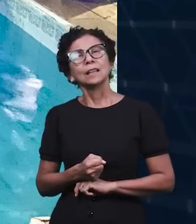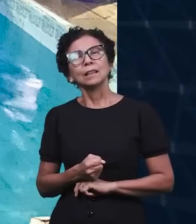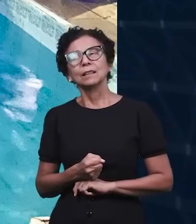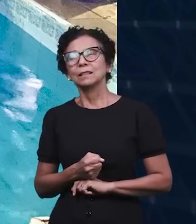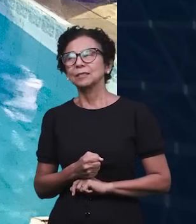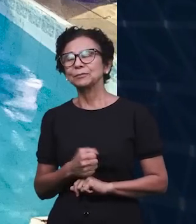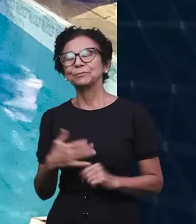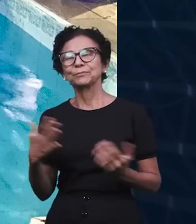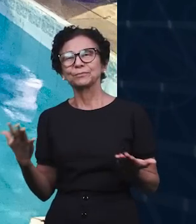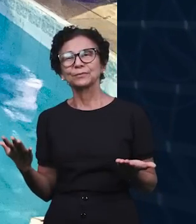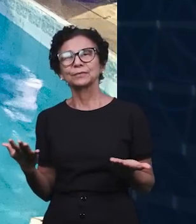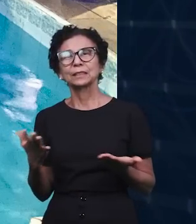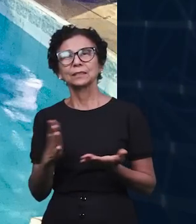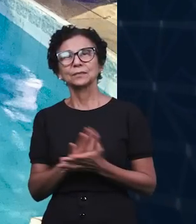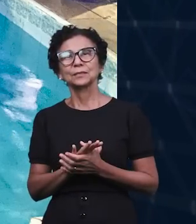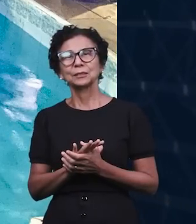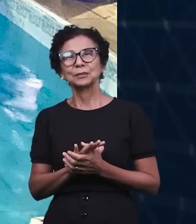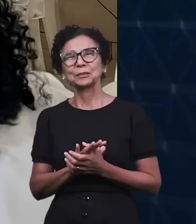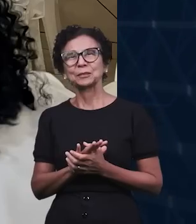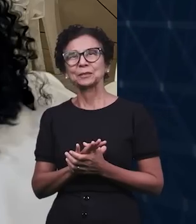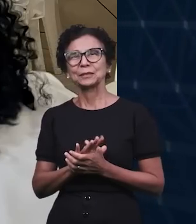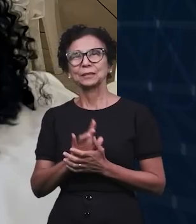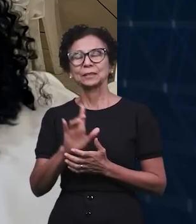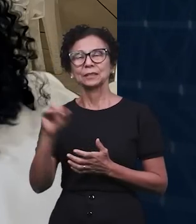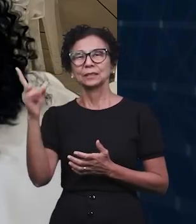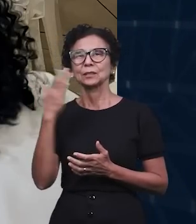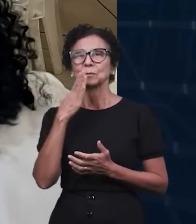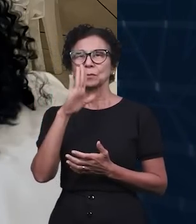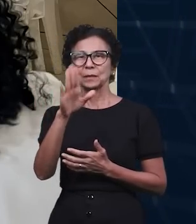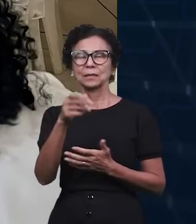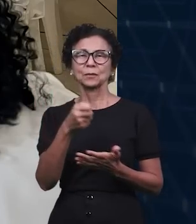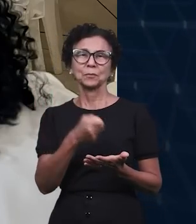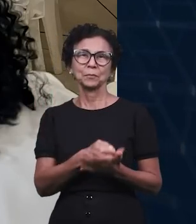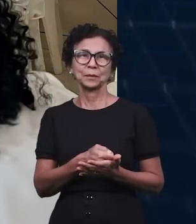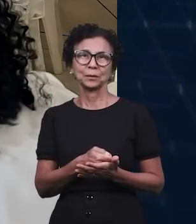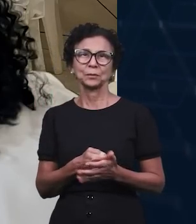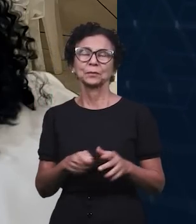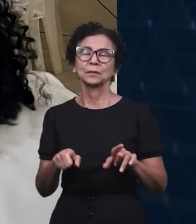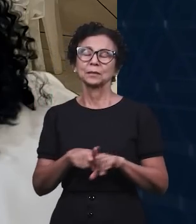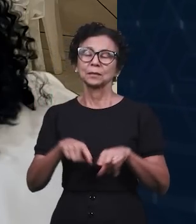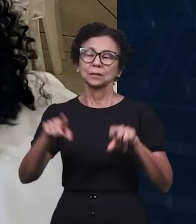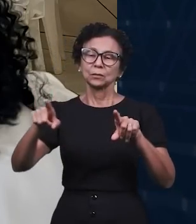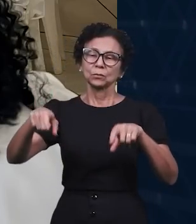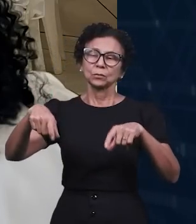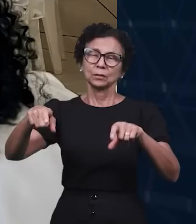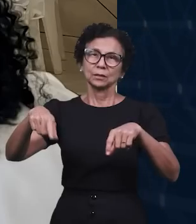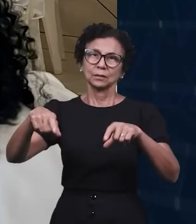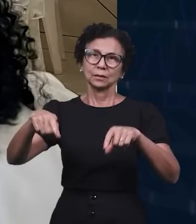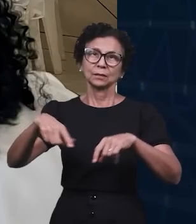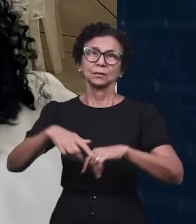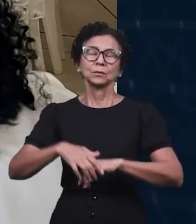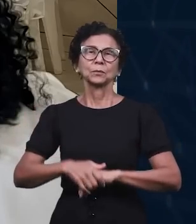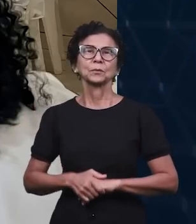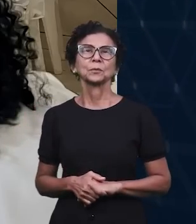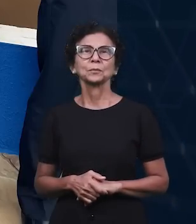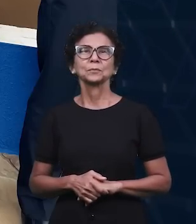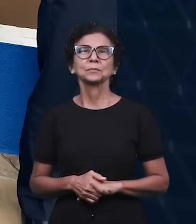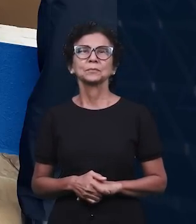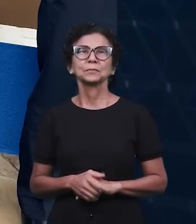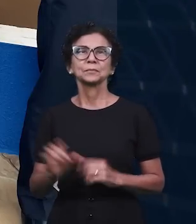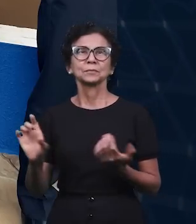confirmando as promessas do Senhor para este dia. Ainda na região do interior paulista, foi realizado um batismo com as igrejas do Polo